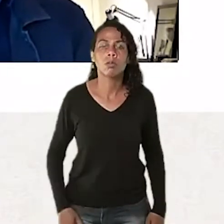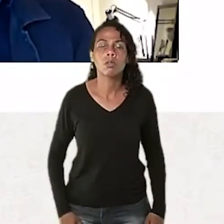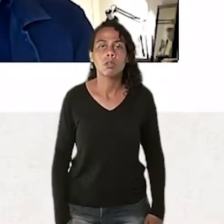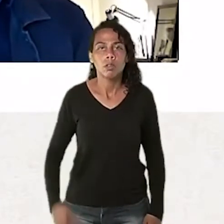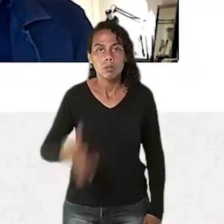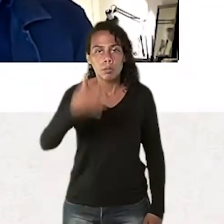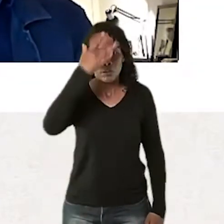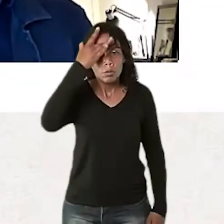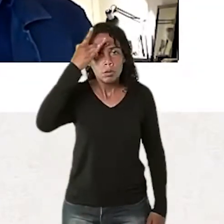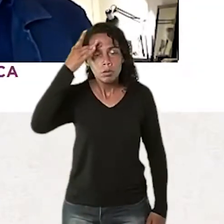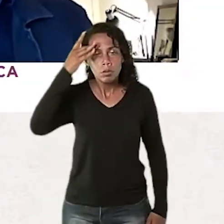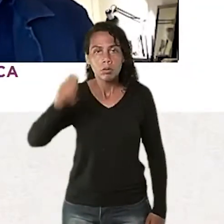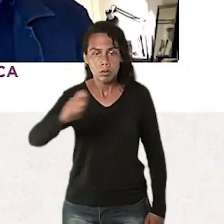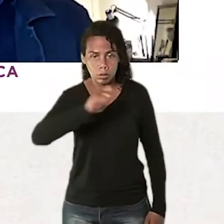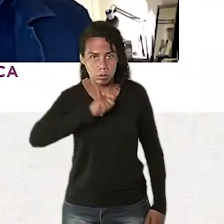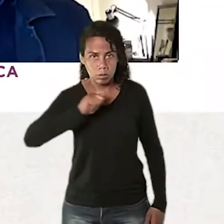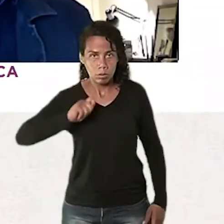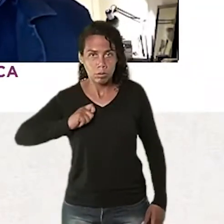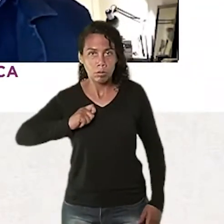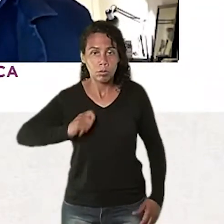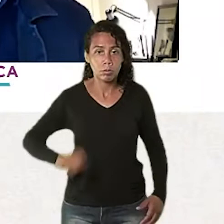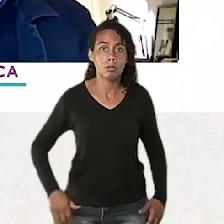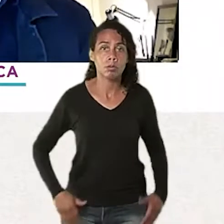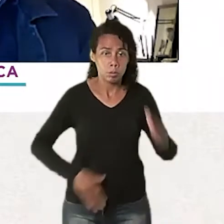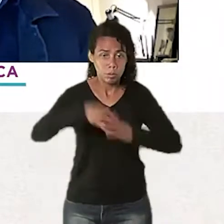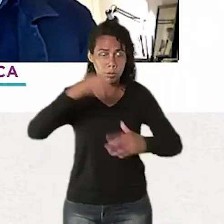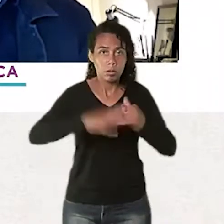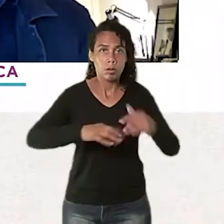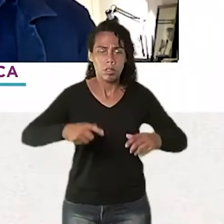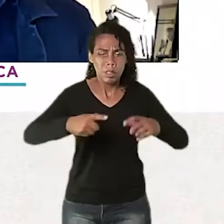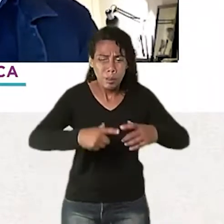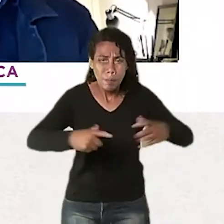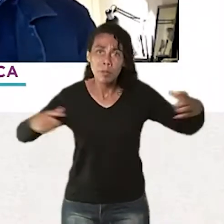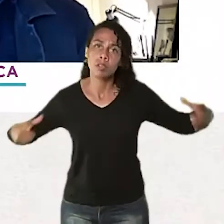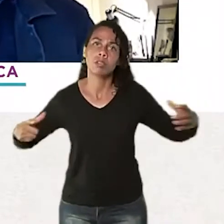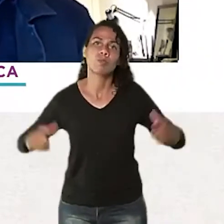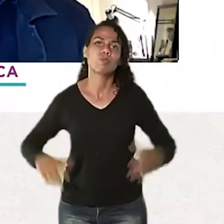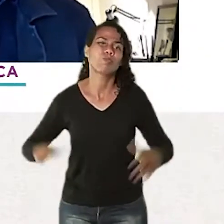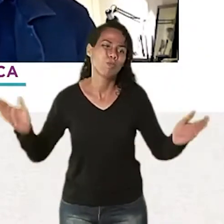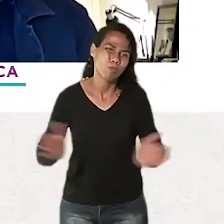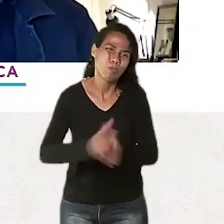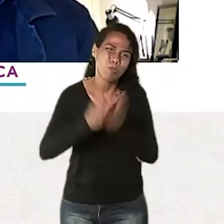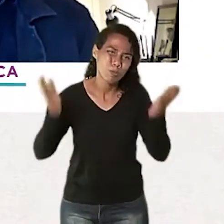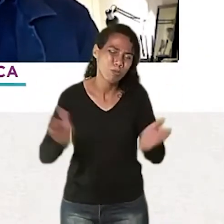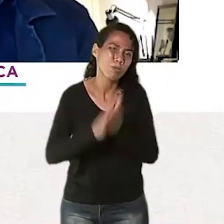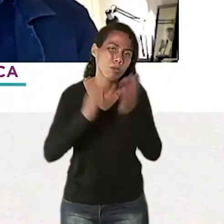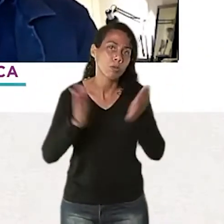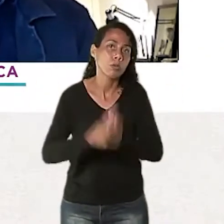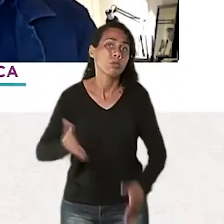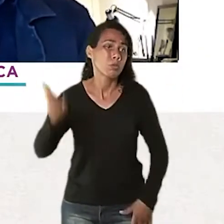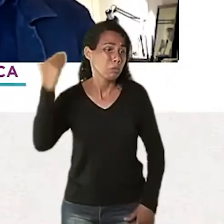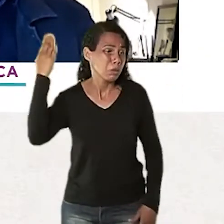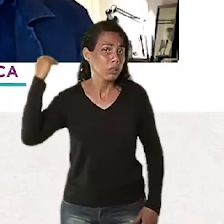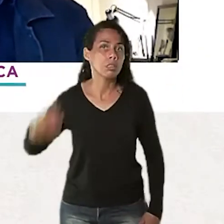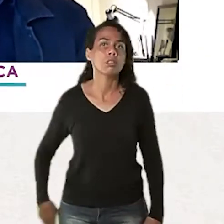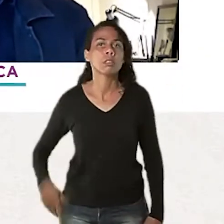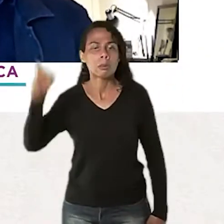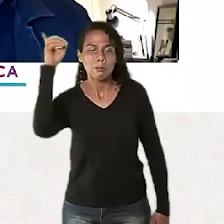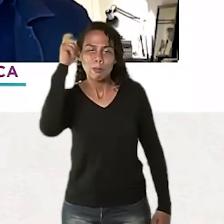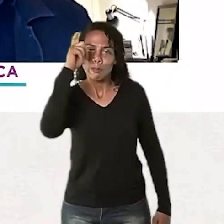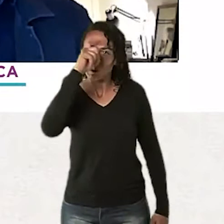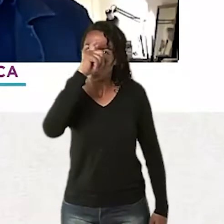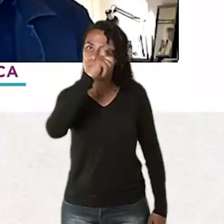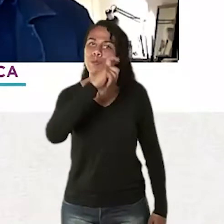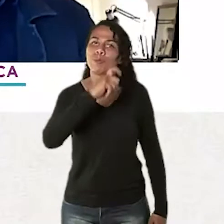o mingau dele. Entendeu? Então, a situação a precária desses escritores na segunda metade do século